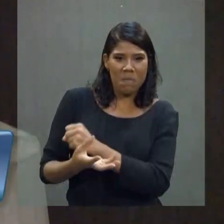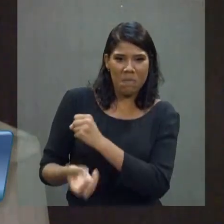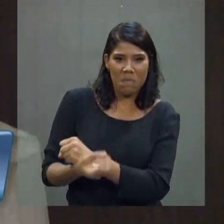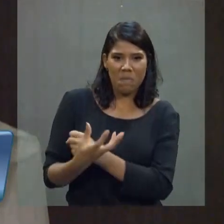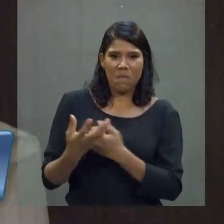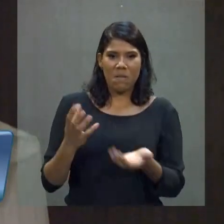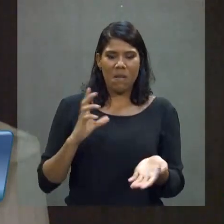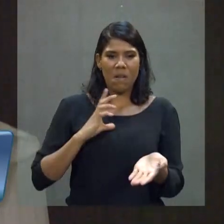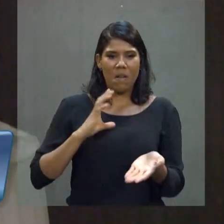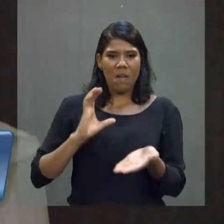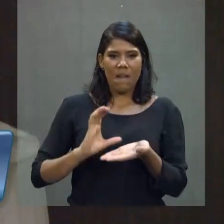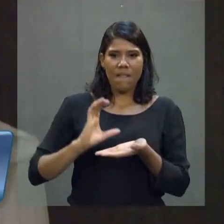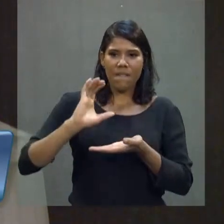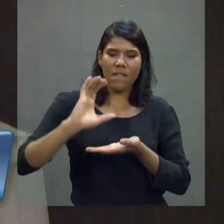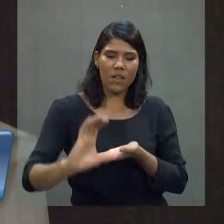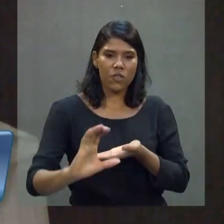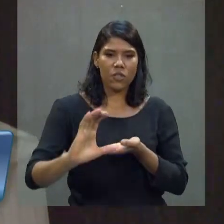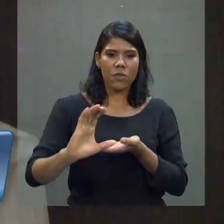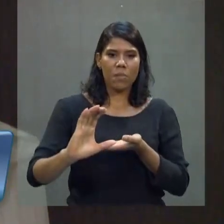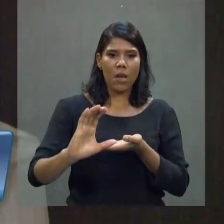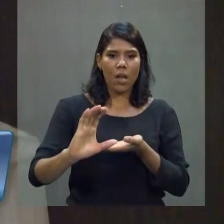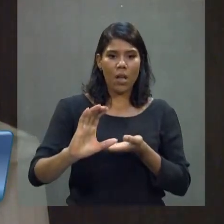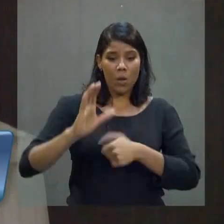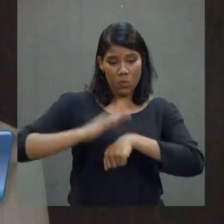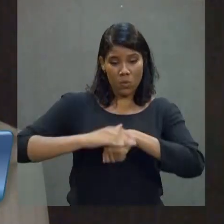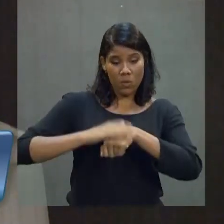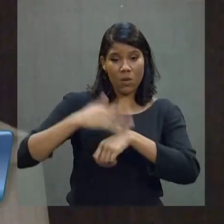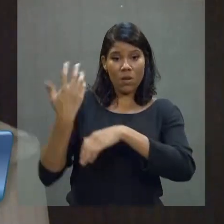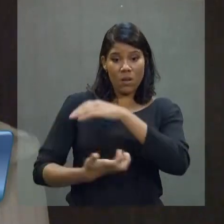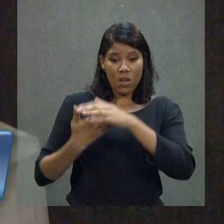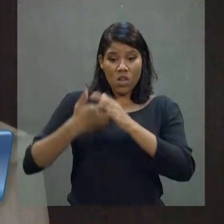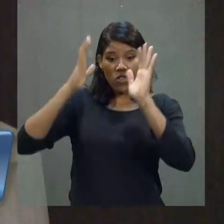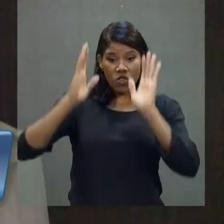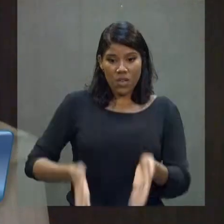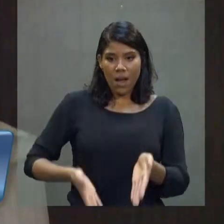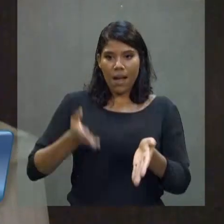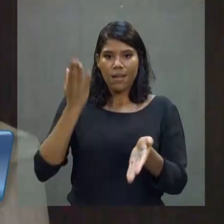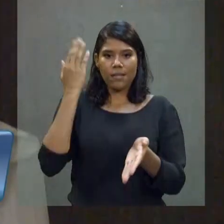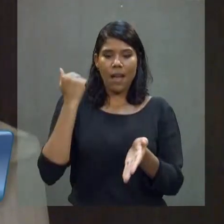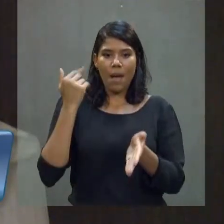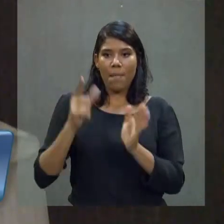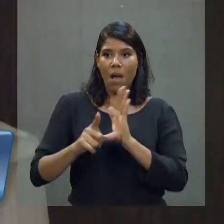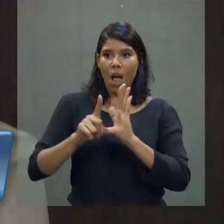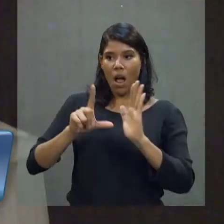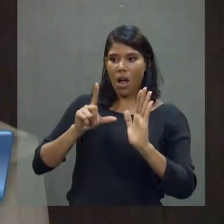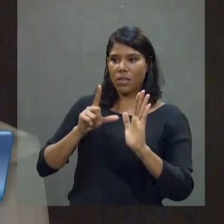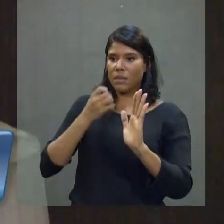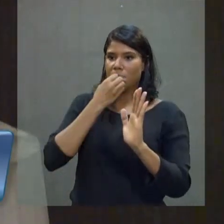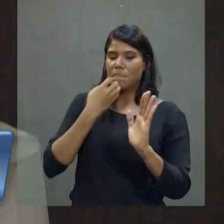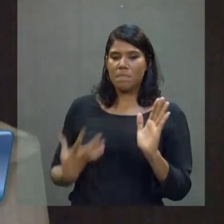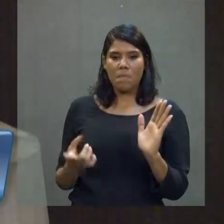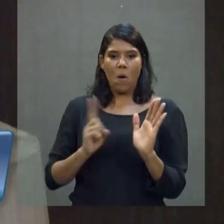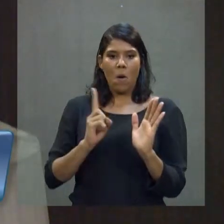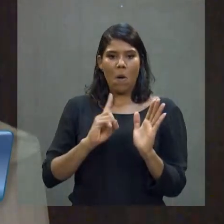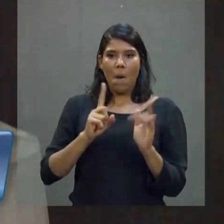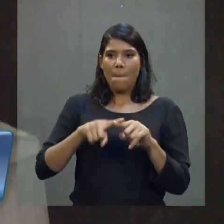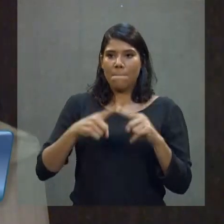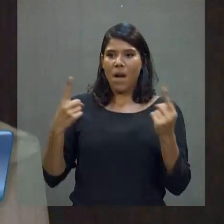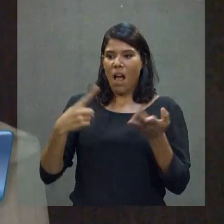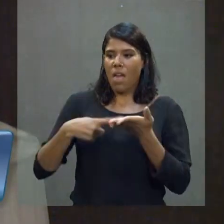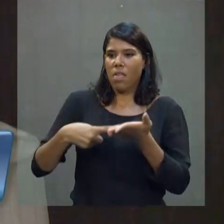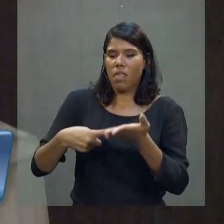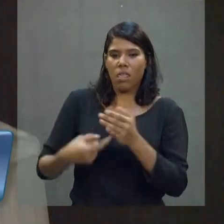Investimentos que foram feitos pela empresa, já sabendo que não eram economicamente viáveis, como